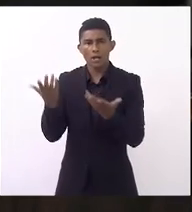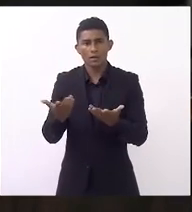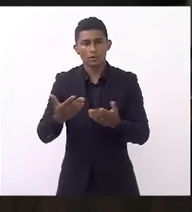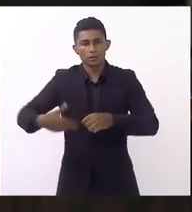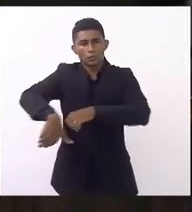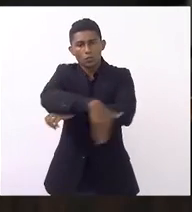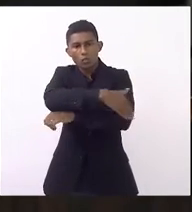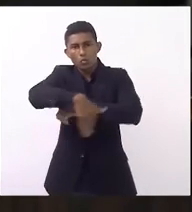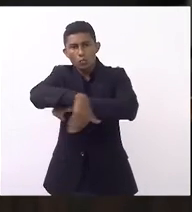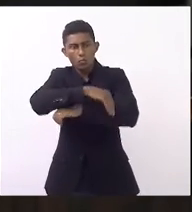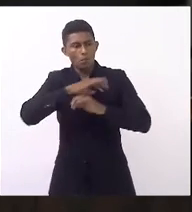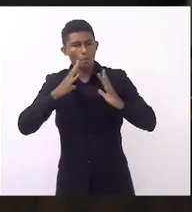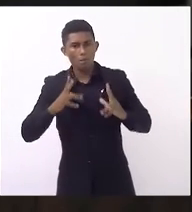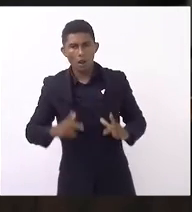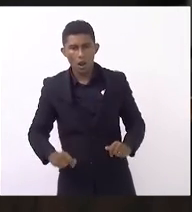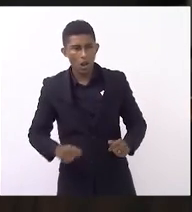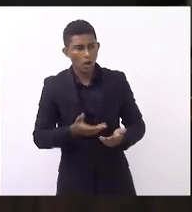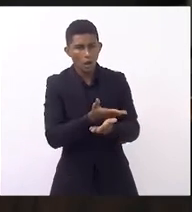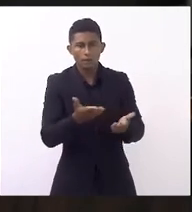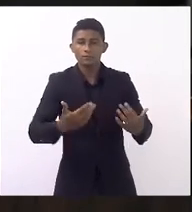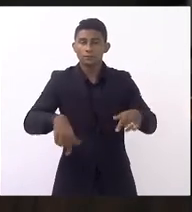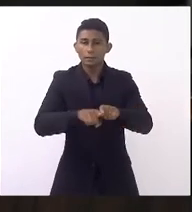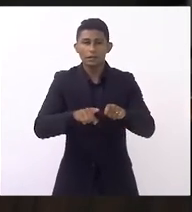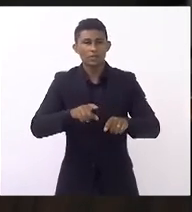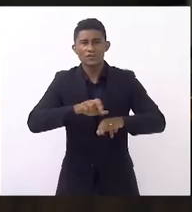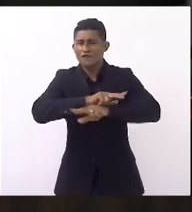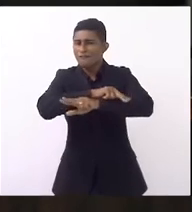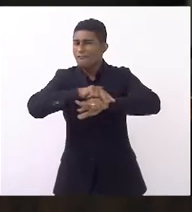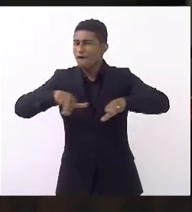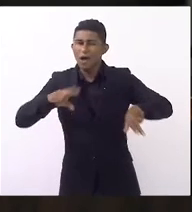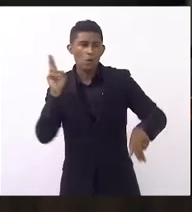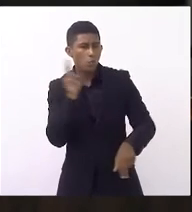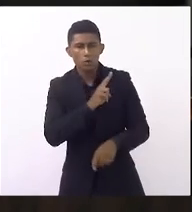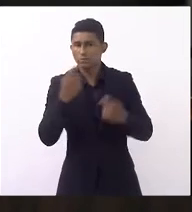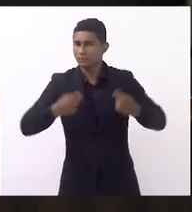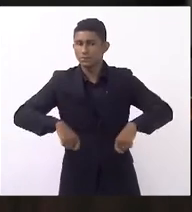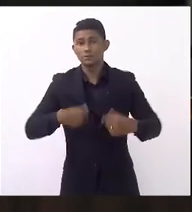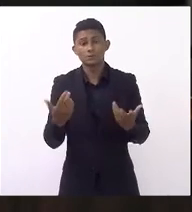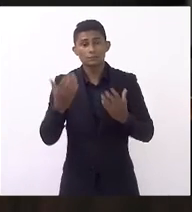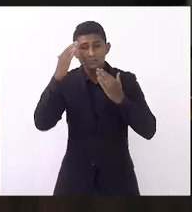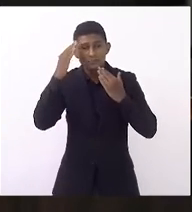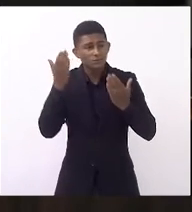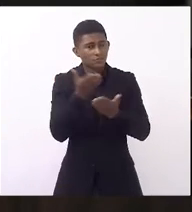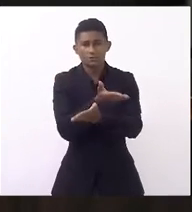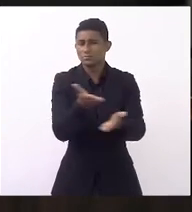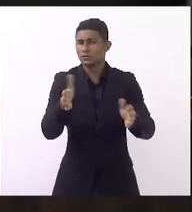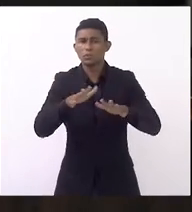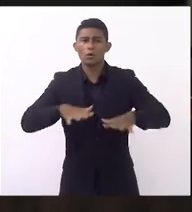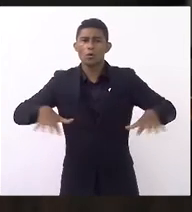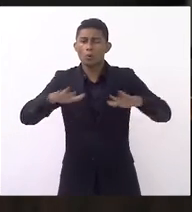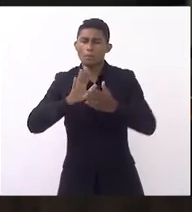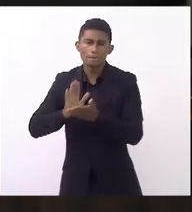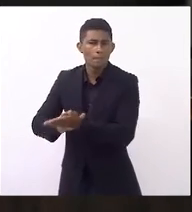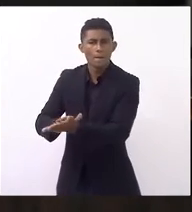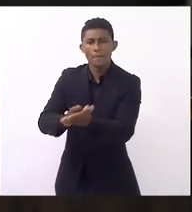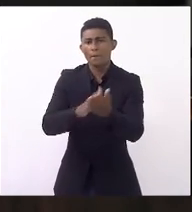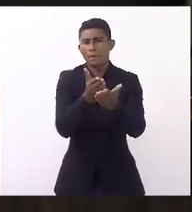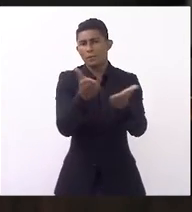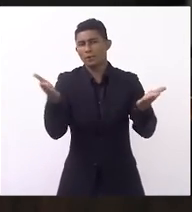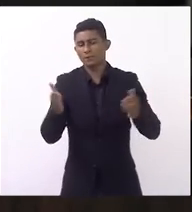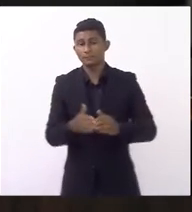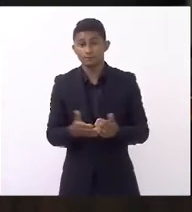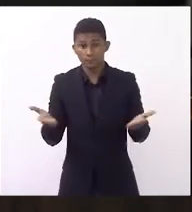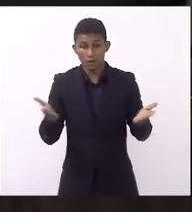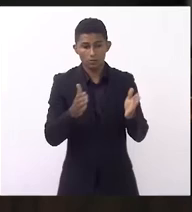e ações emergenciais. Então, eu quero mais uma vez agradecer a todos e parabenizar a todos os deputados. Passando